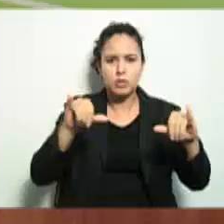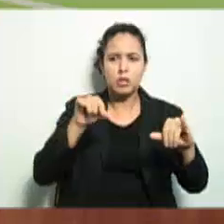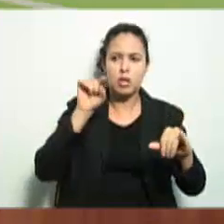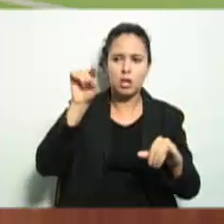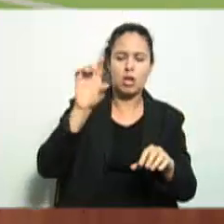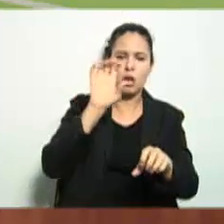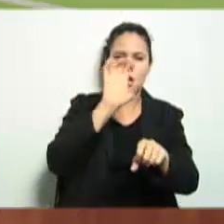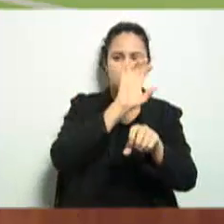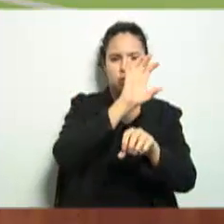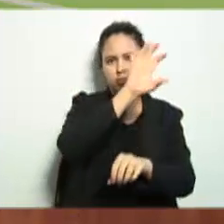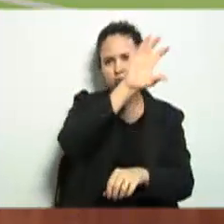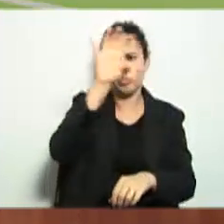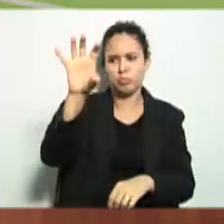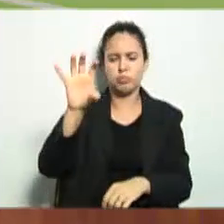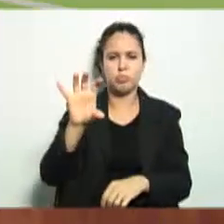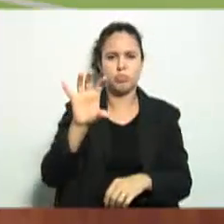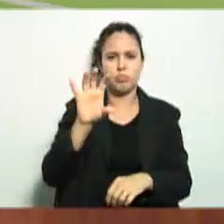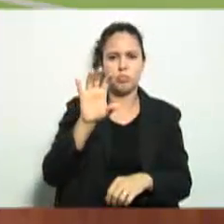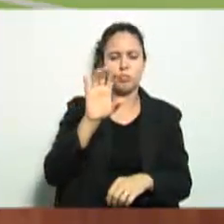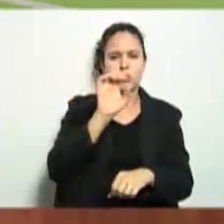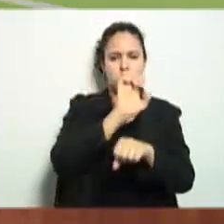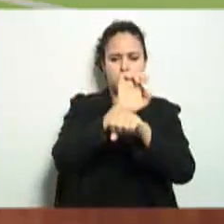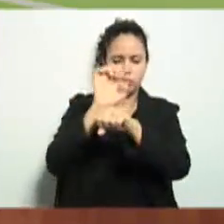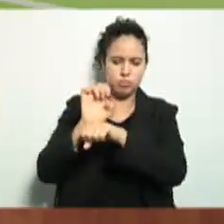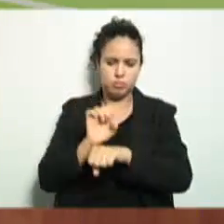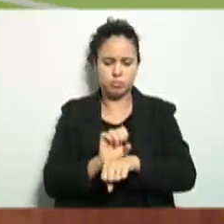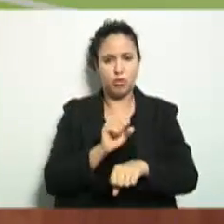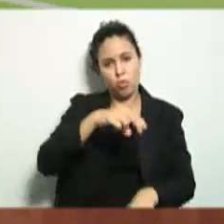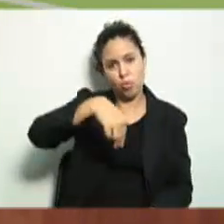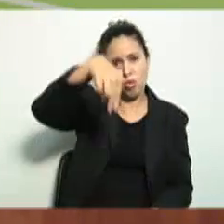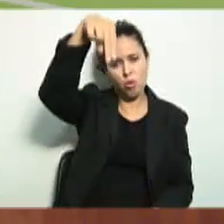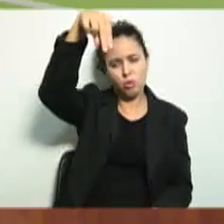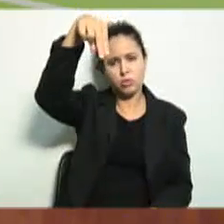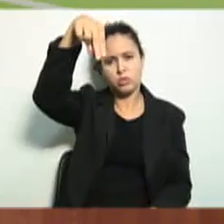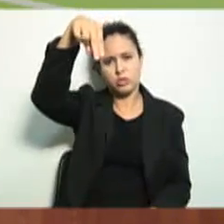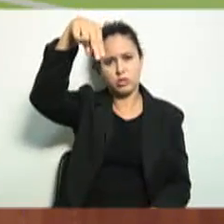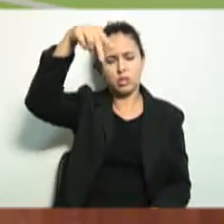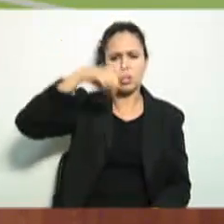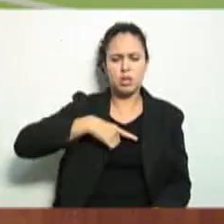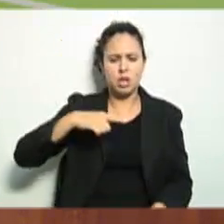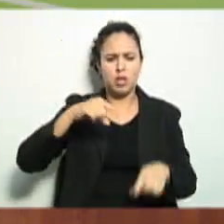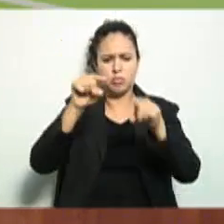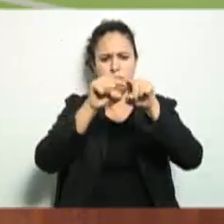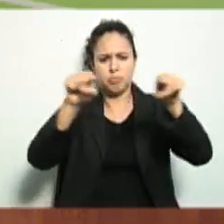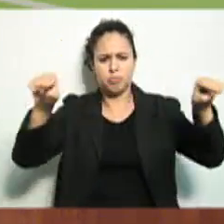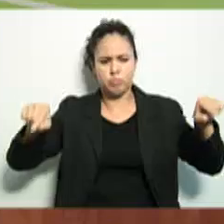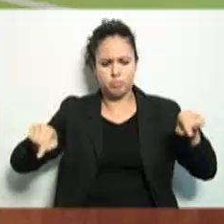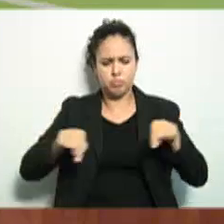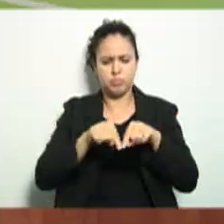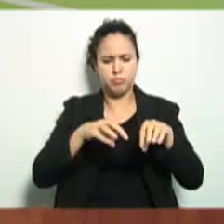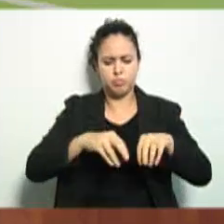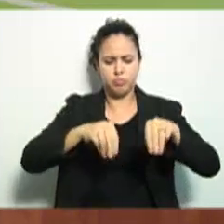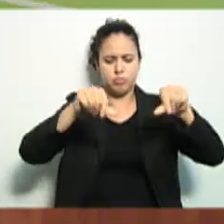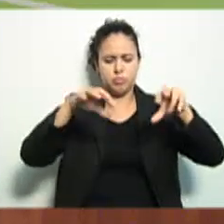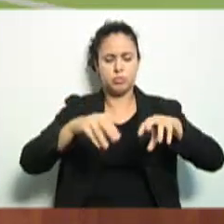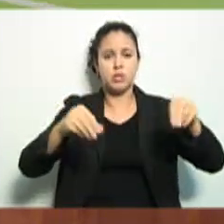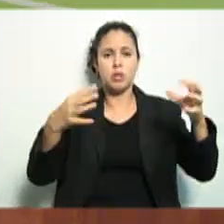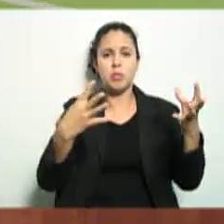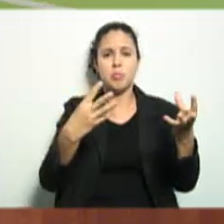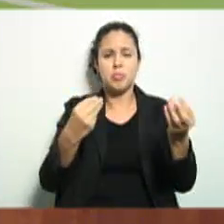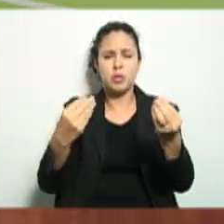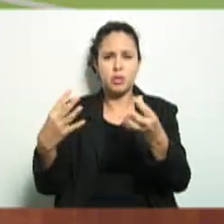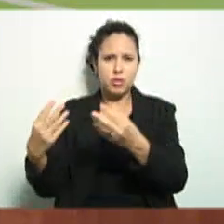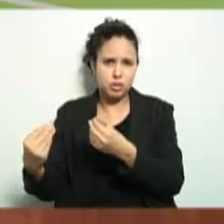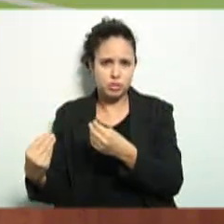e lá no sul tem trabalhadores, as pessoas de lá vieram para cá. Então hoje nós temos um